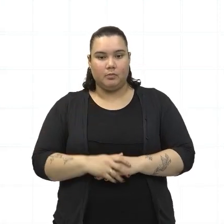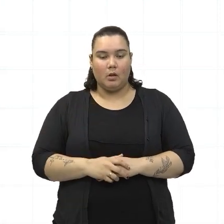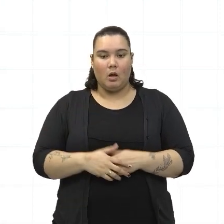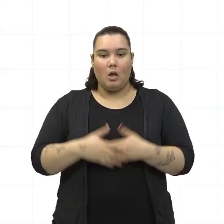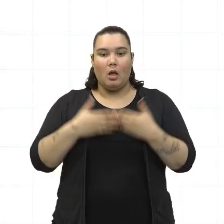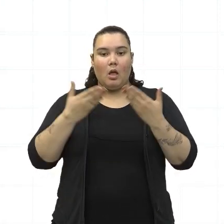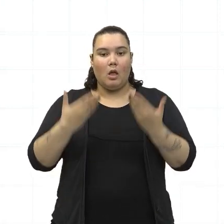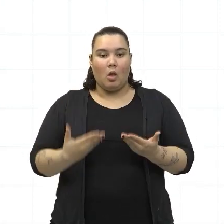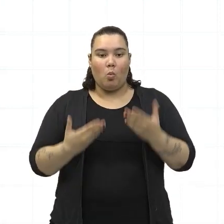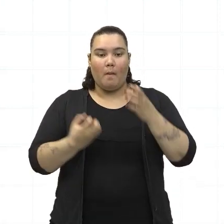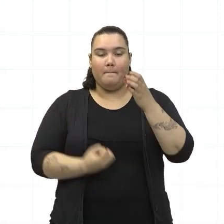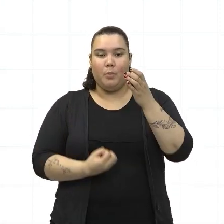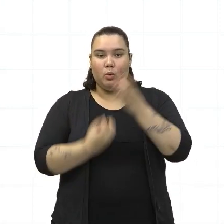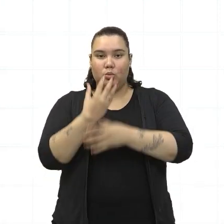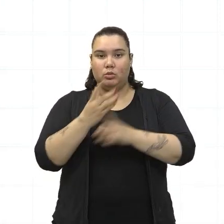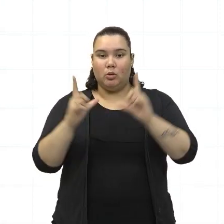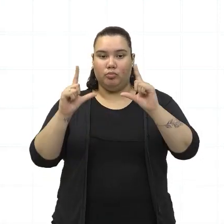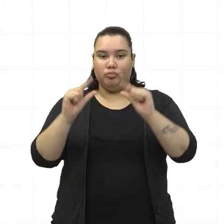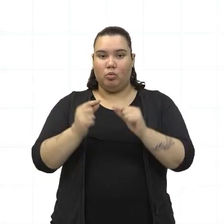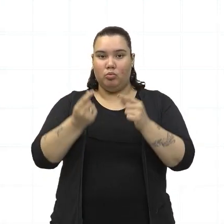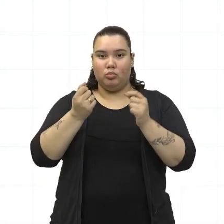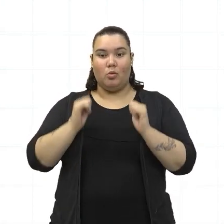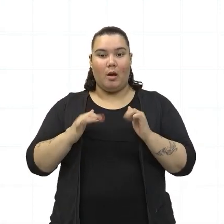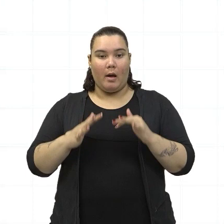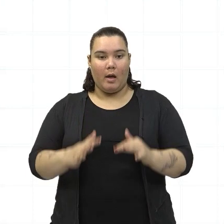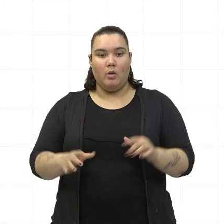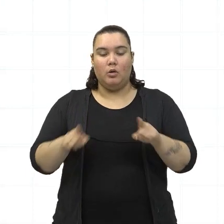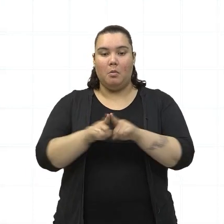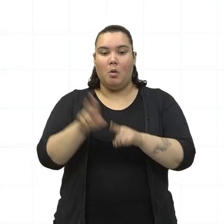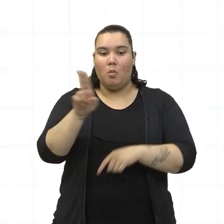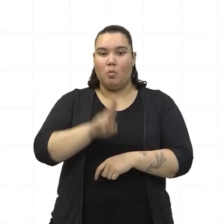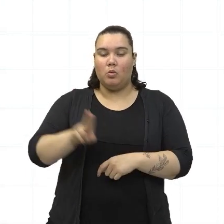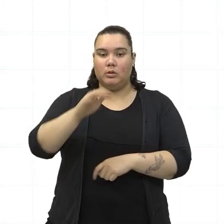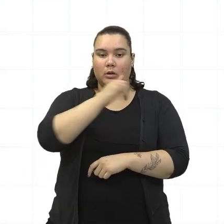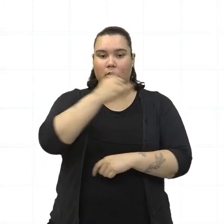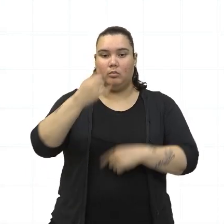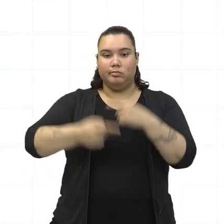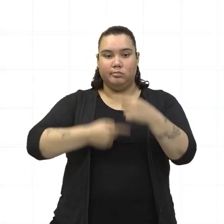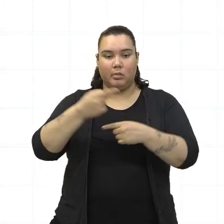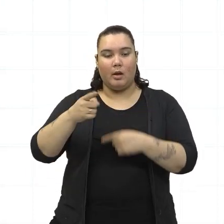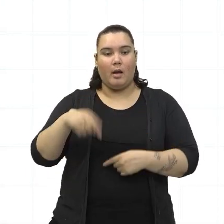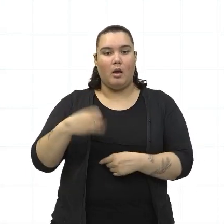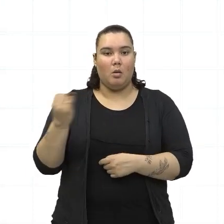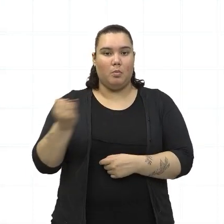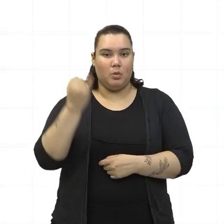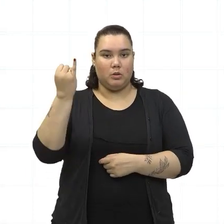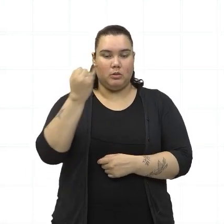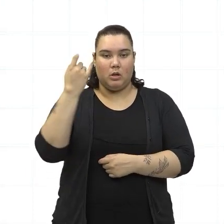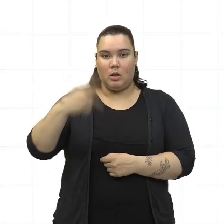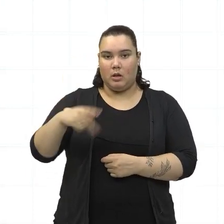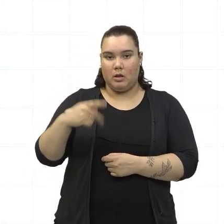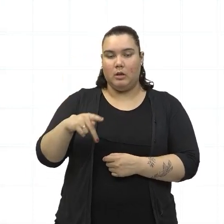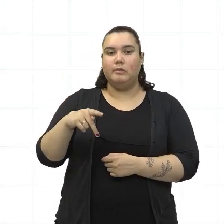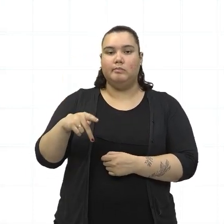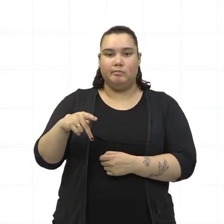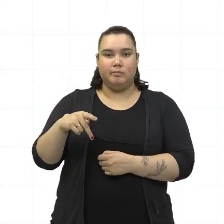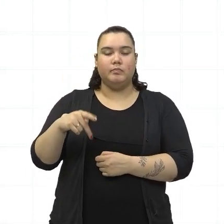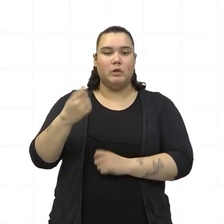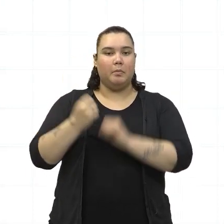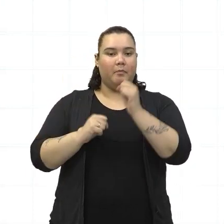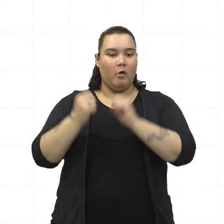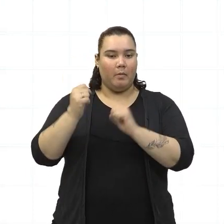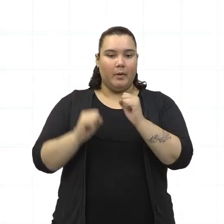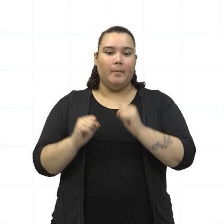de produção e o uso de uma fonte renovável de energia são vantagens importantes das usinas hidrelétricas.